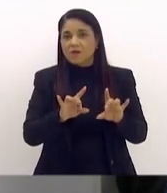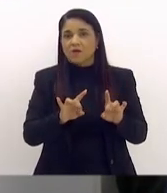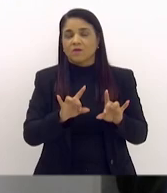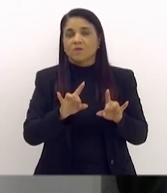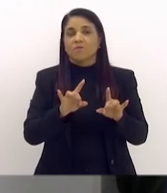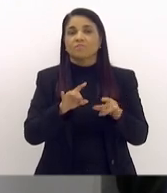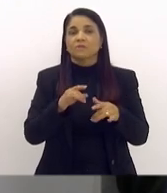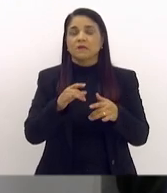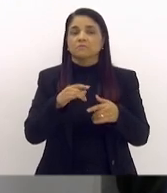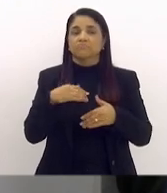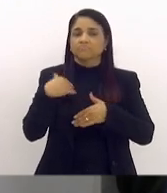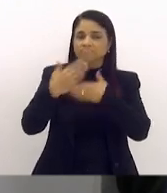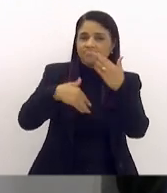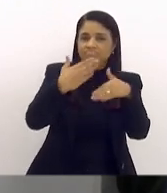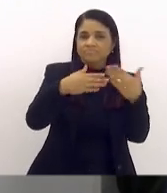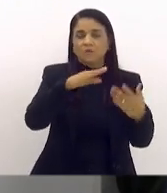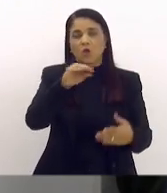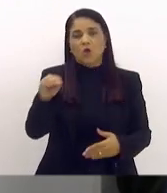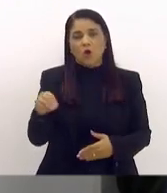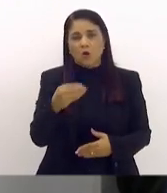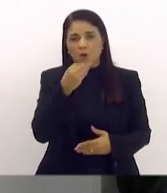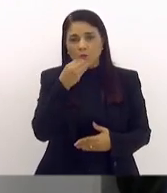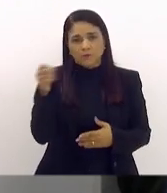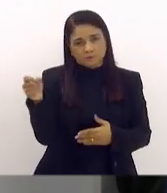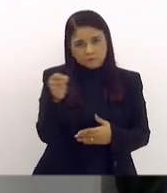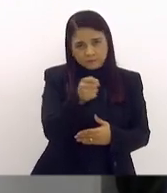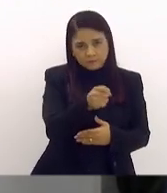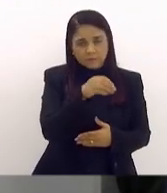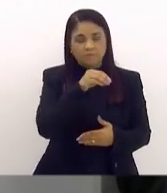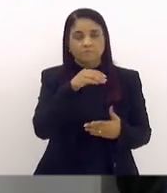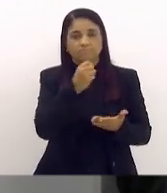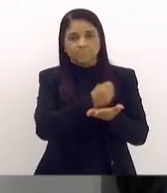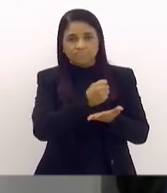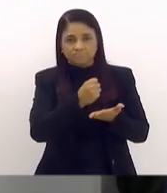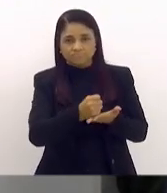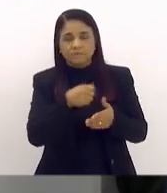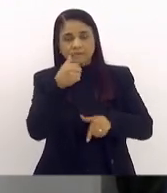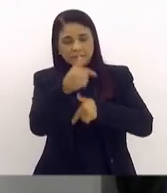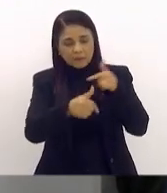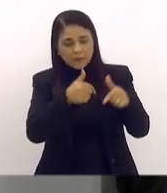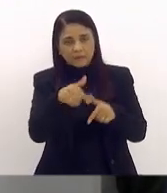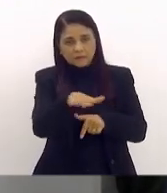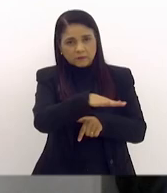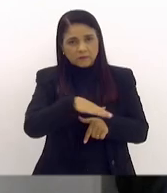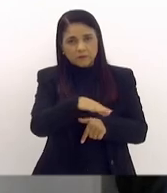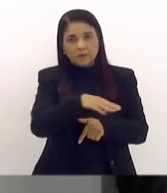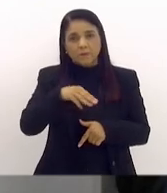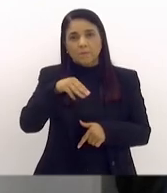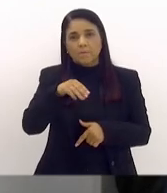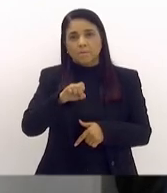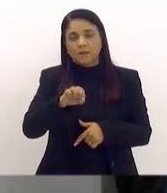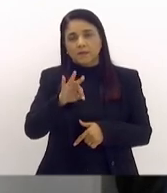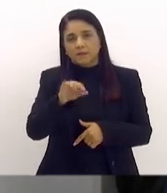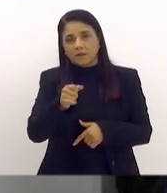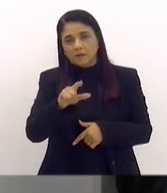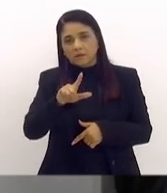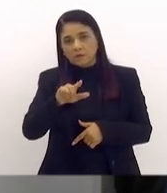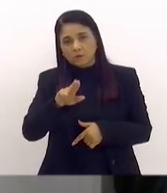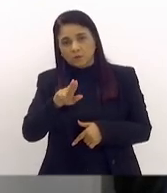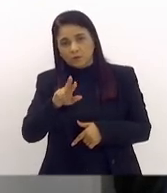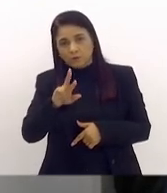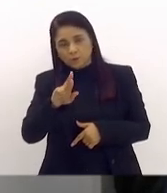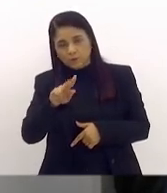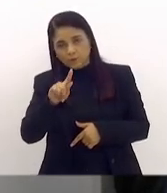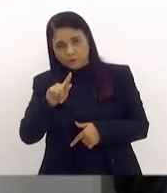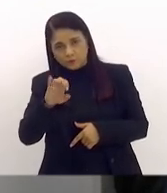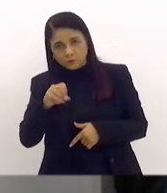promoção de maiores oportunidades de emprego para o trabalhador do setor que são os Metalúrgicos que Clamam né